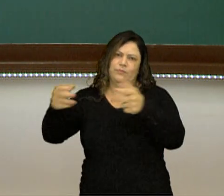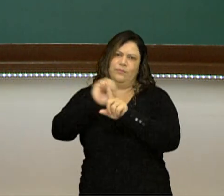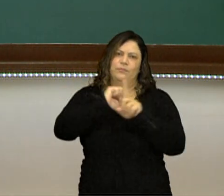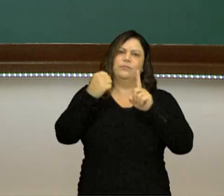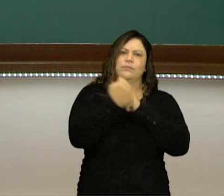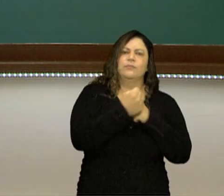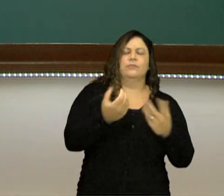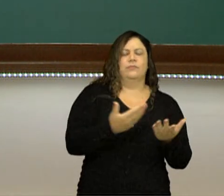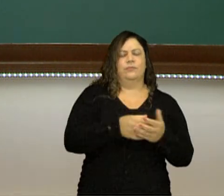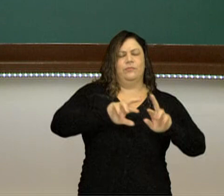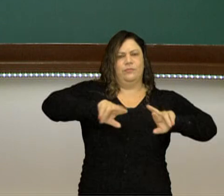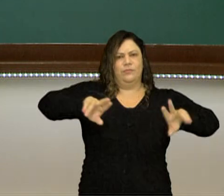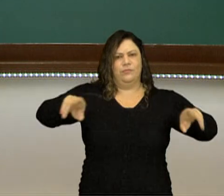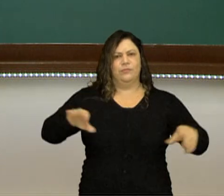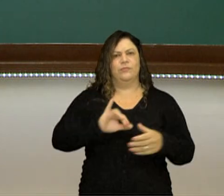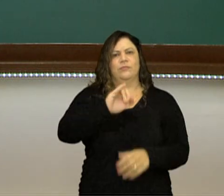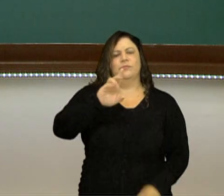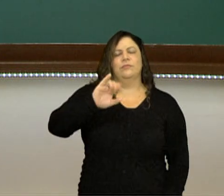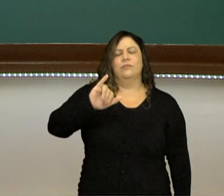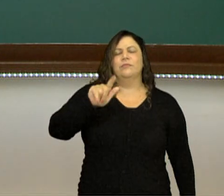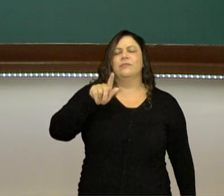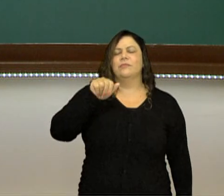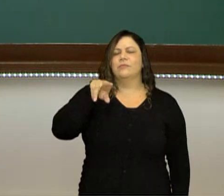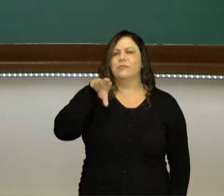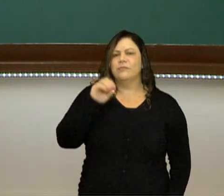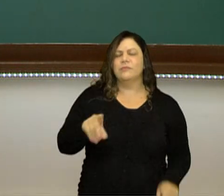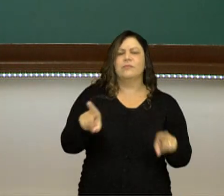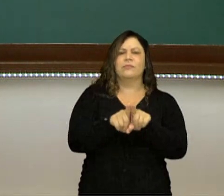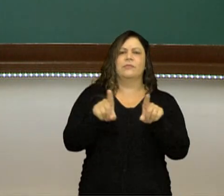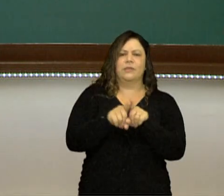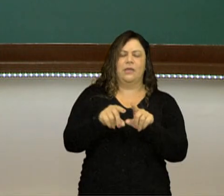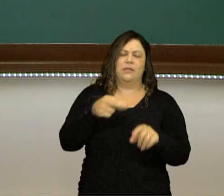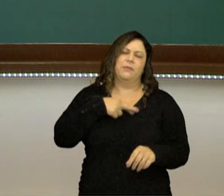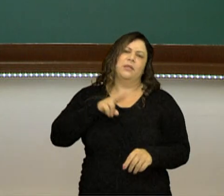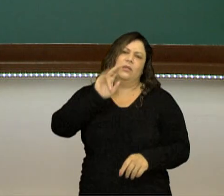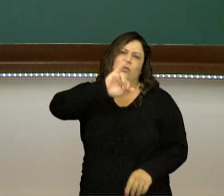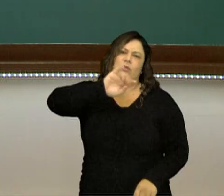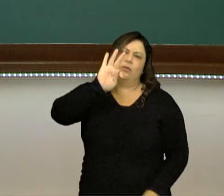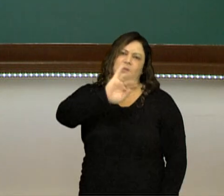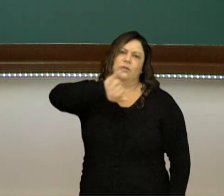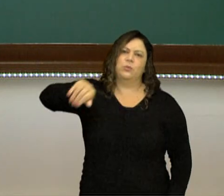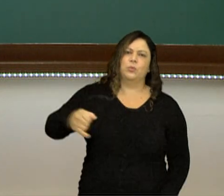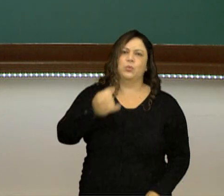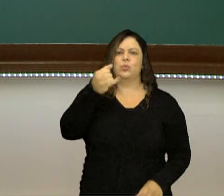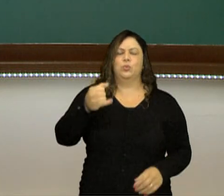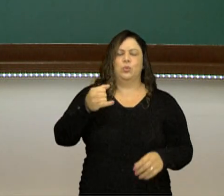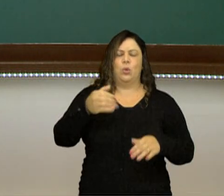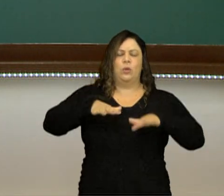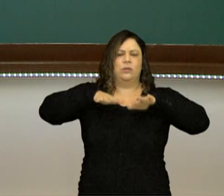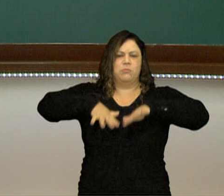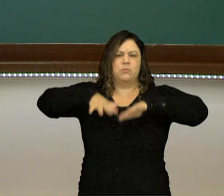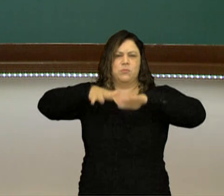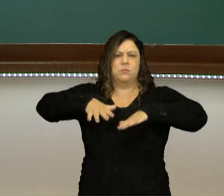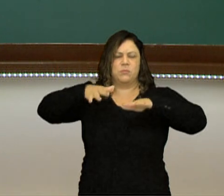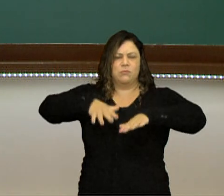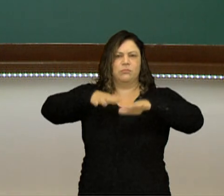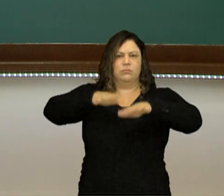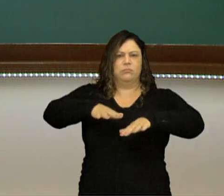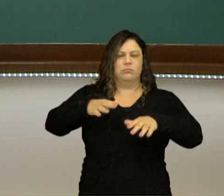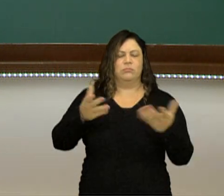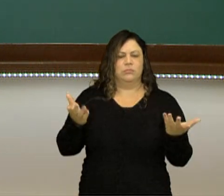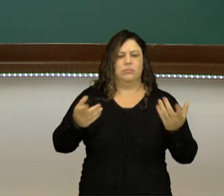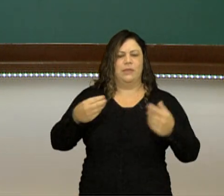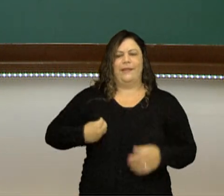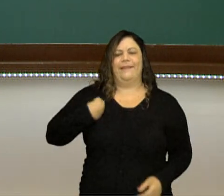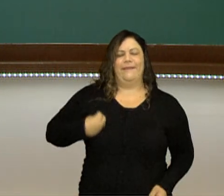sociais, como ciganos ou testemunhas de Jeová, que por não participarem do exército ou da vida política, eles eram negados, então, da